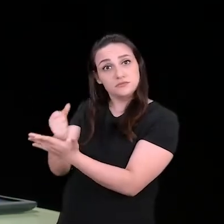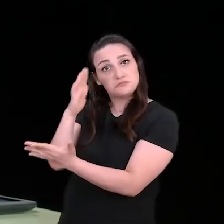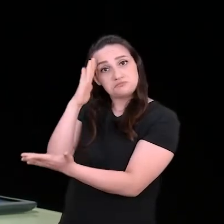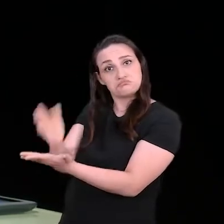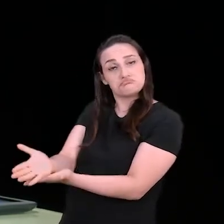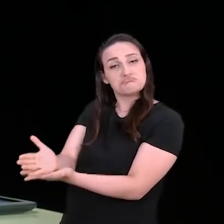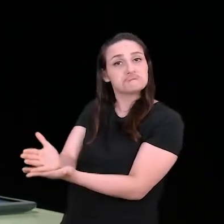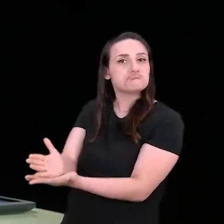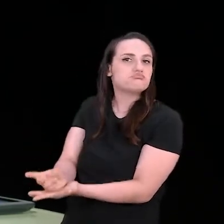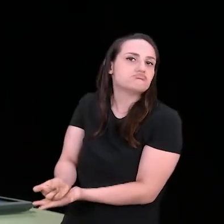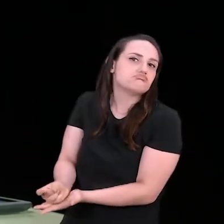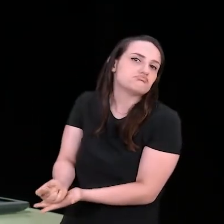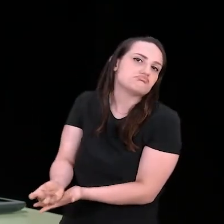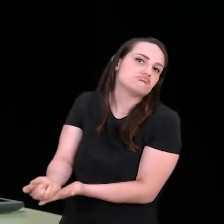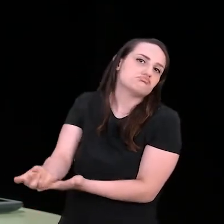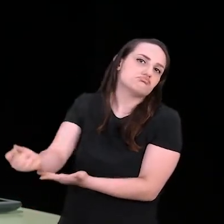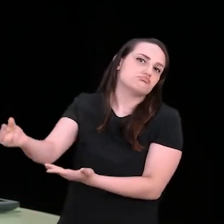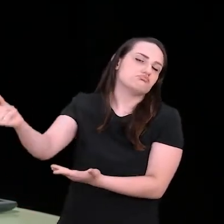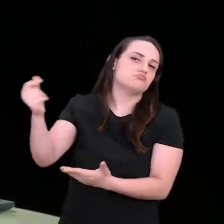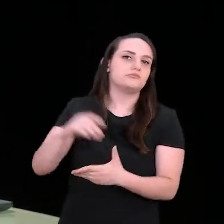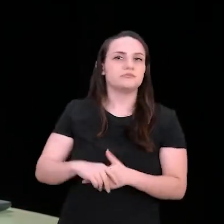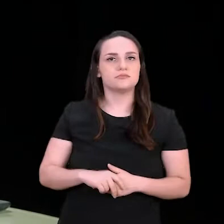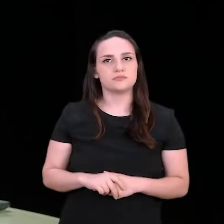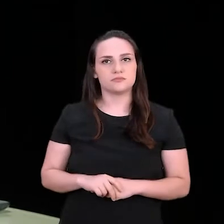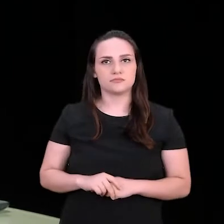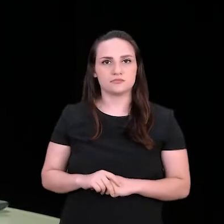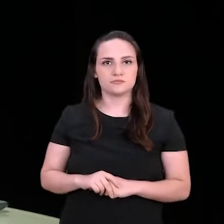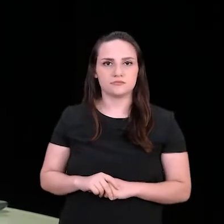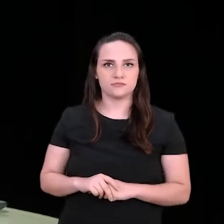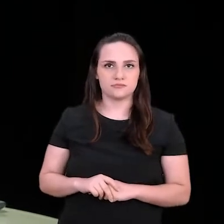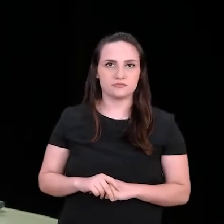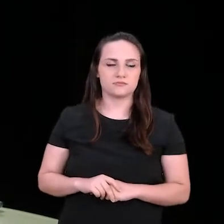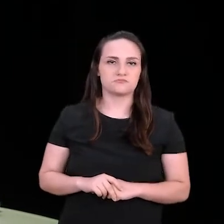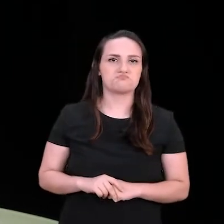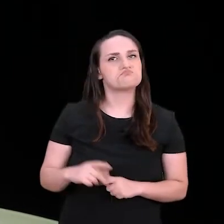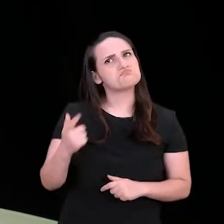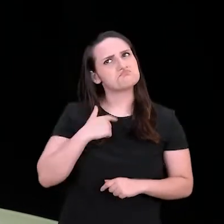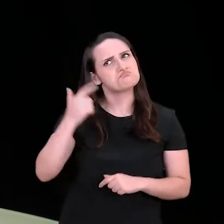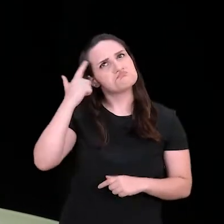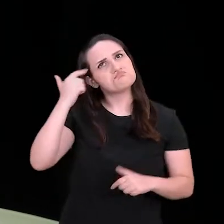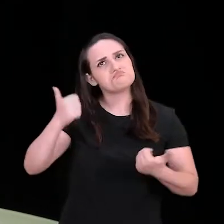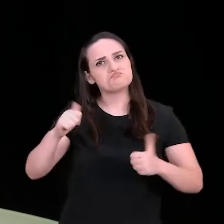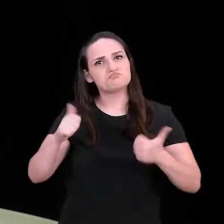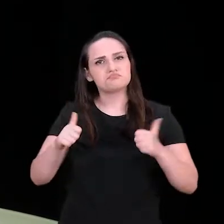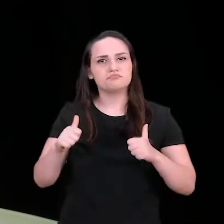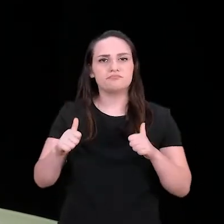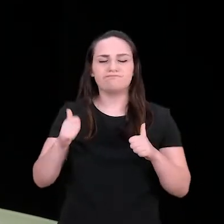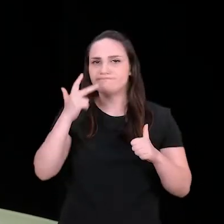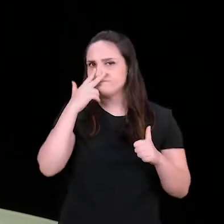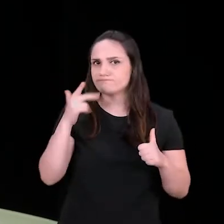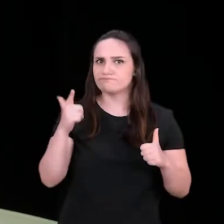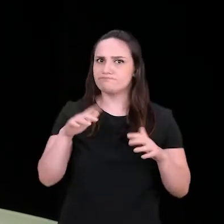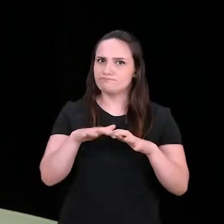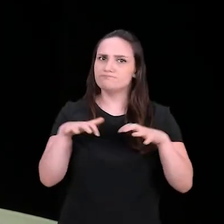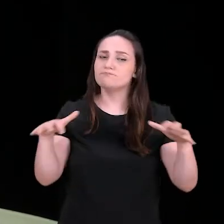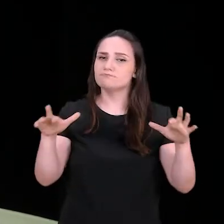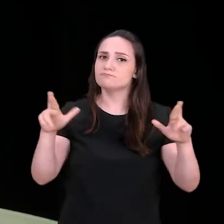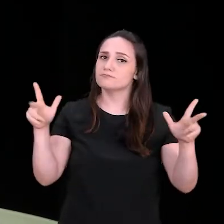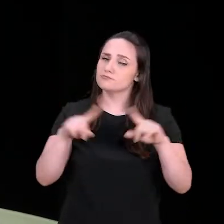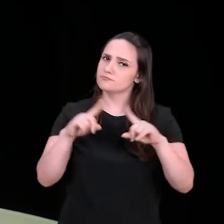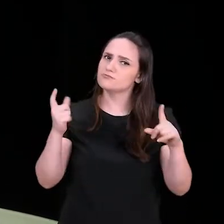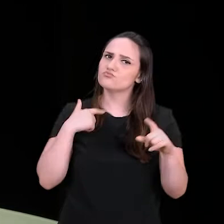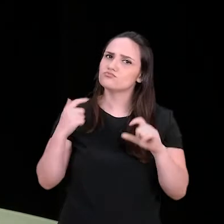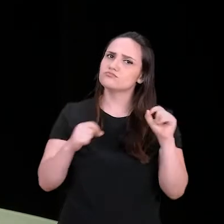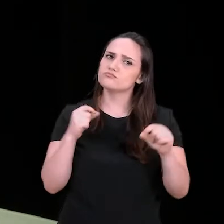lá e os arquivos ficam lá também, né? Me pareceu, numa análise assim que até não aparece muito na minha pesquisa,